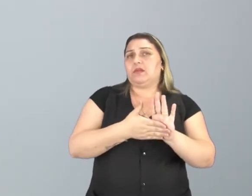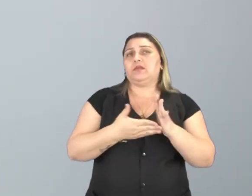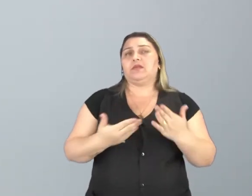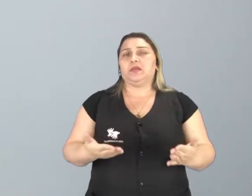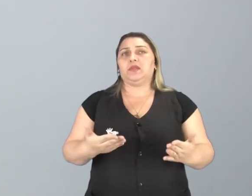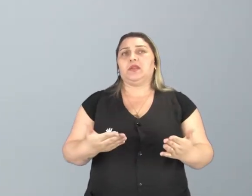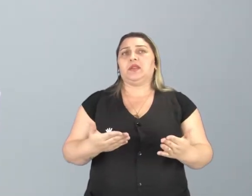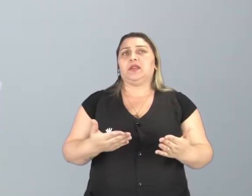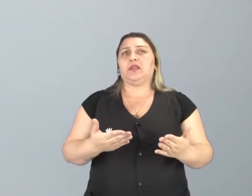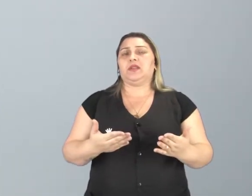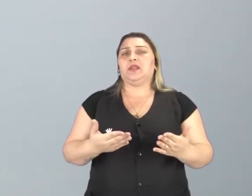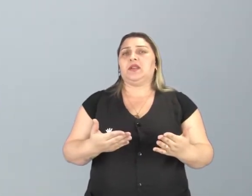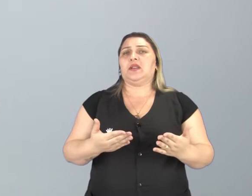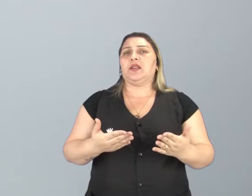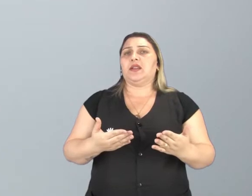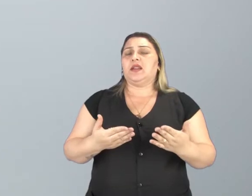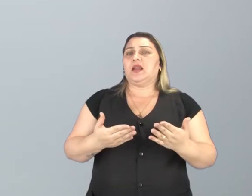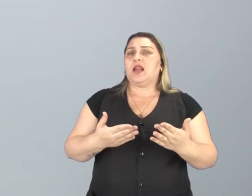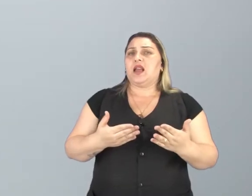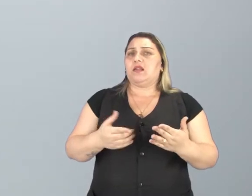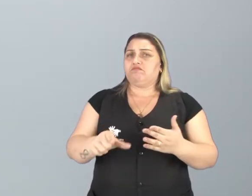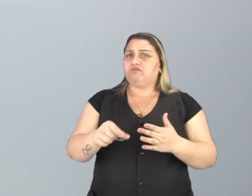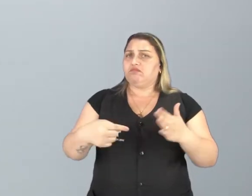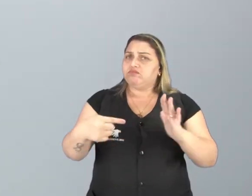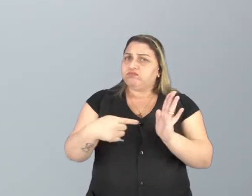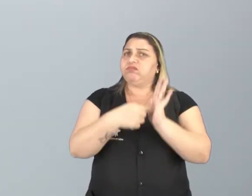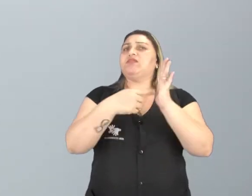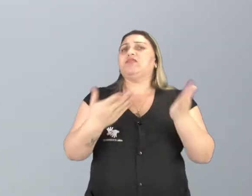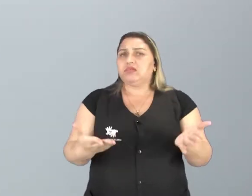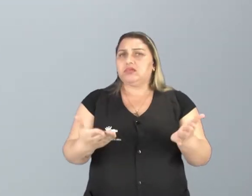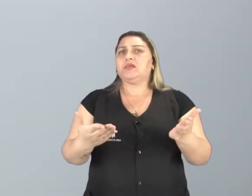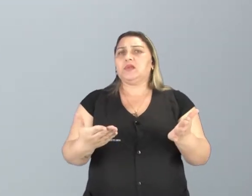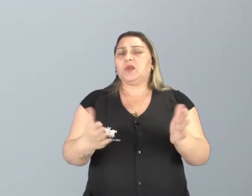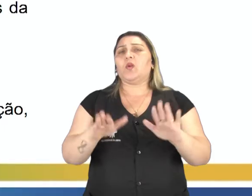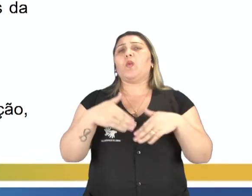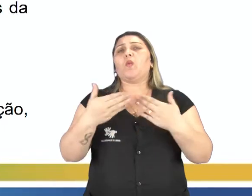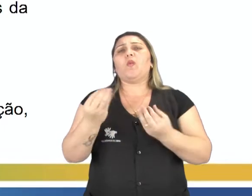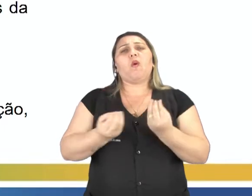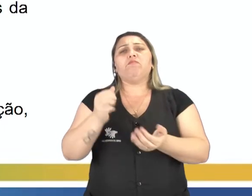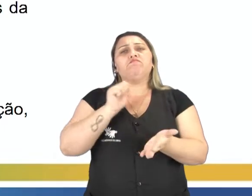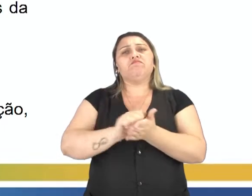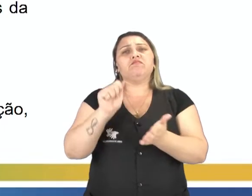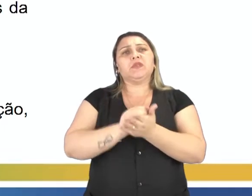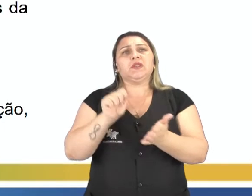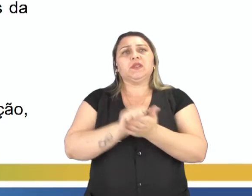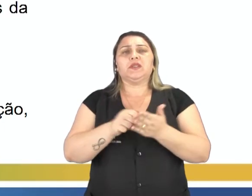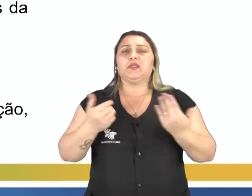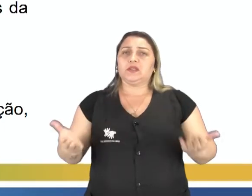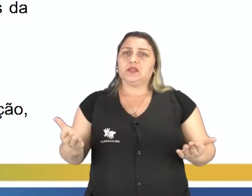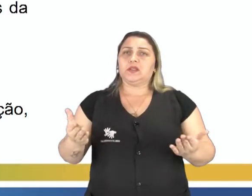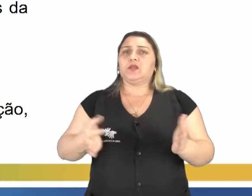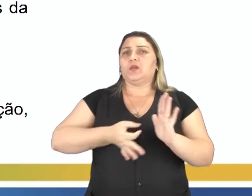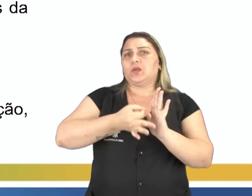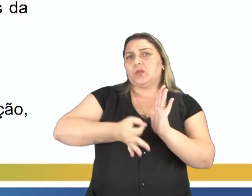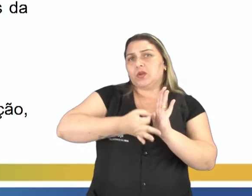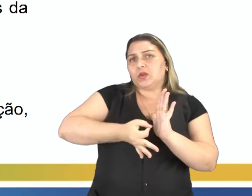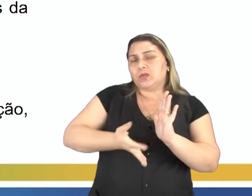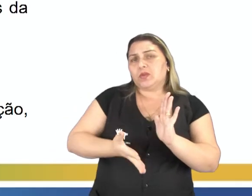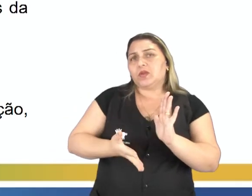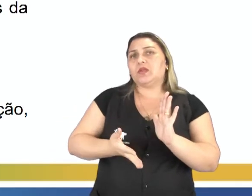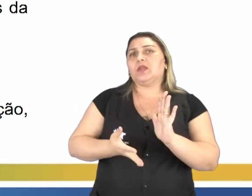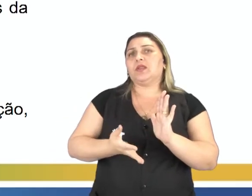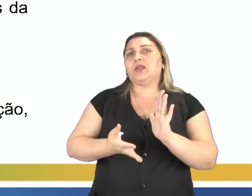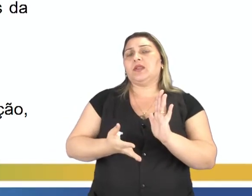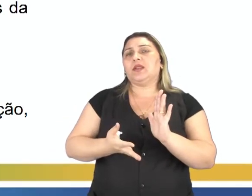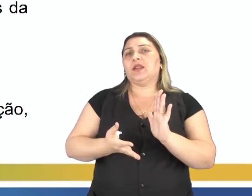da criticidade. Então, você tem que ser crítico no artigo de opinião. E como é a escrita dela? A escrita do artigo de